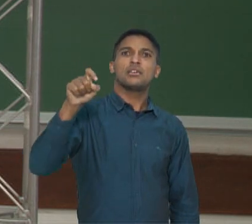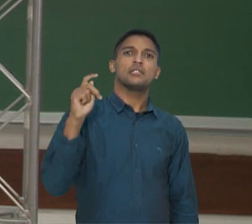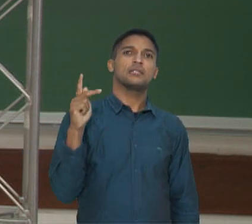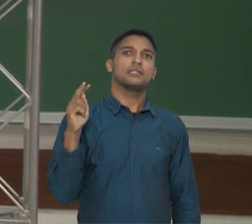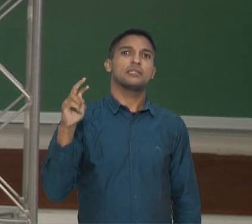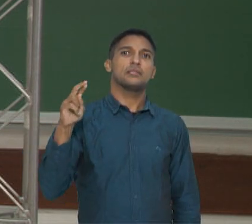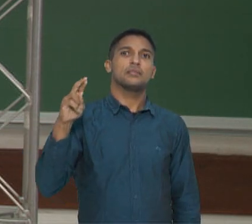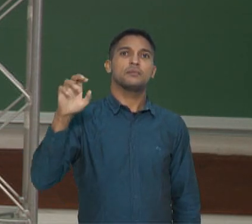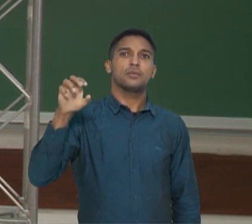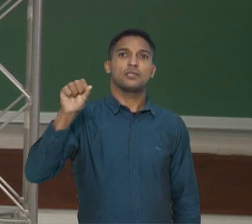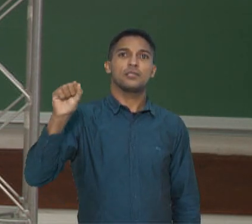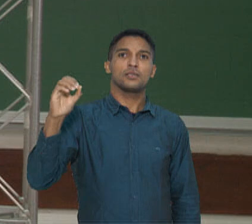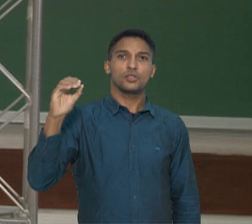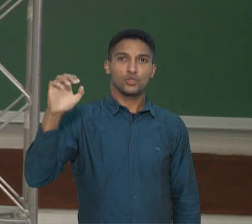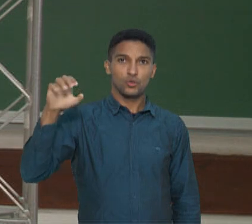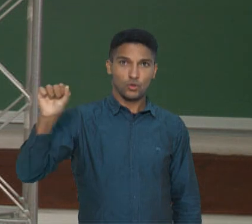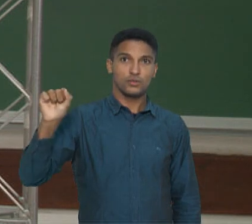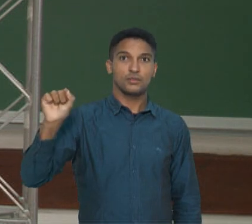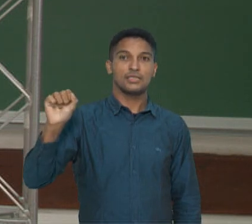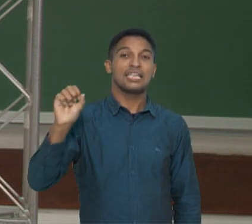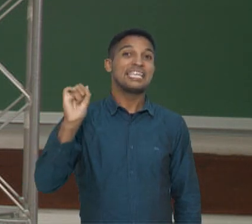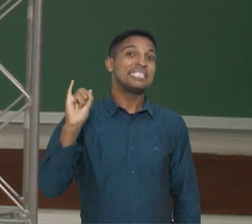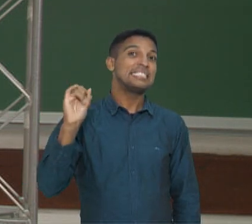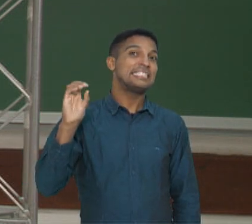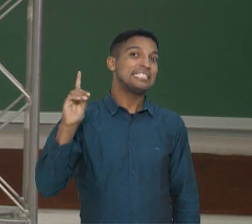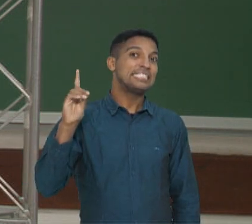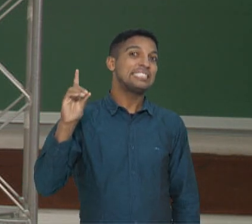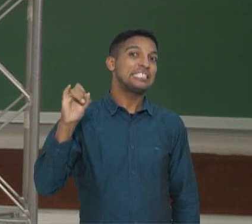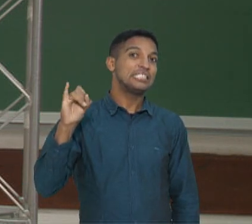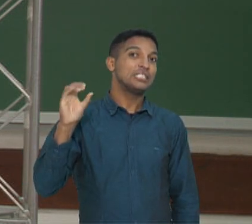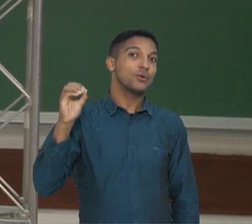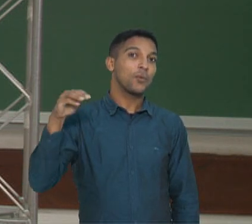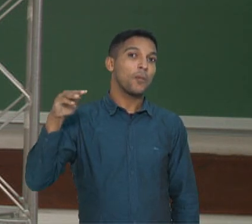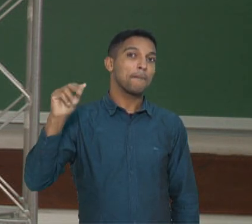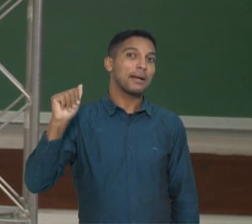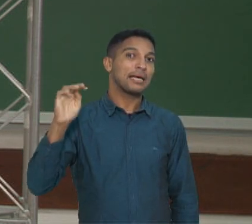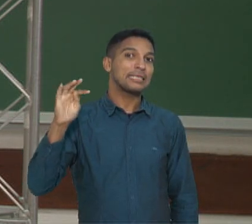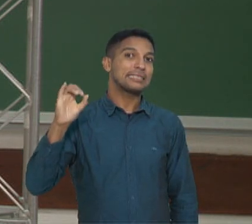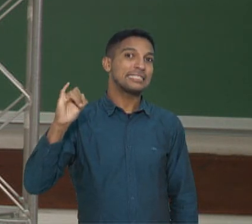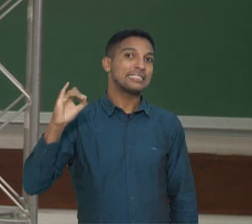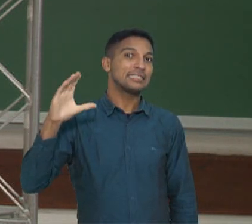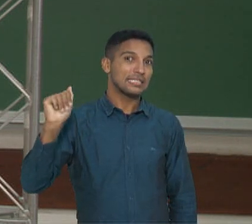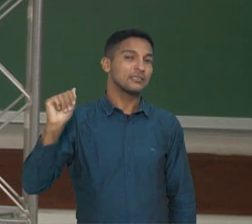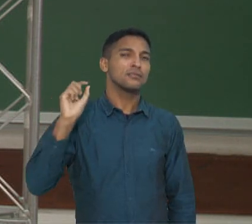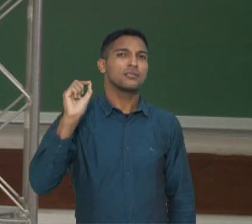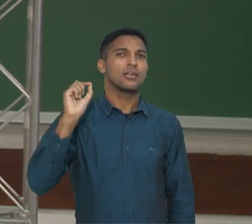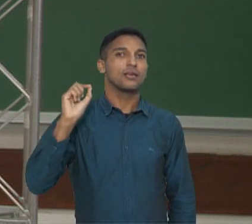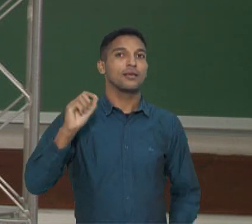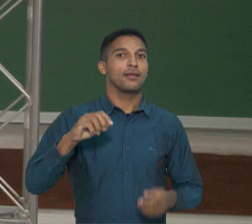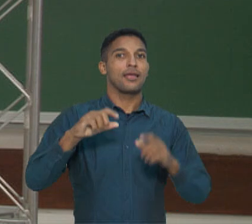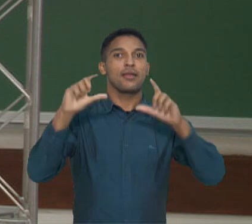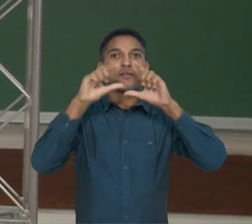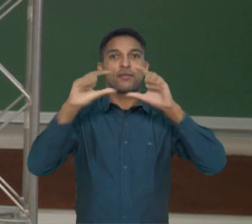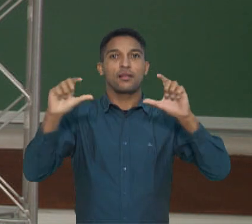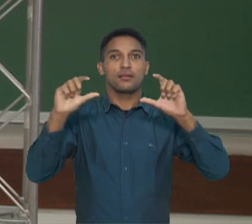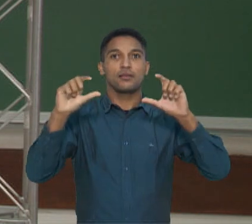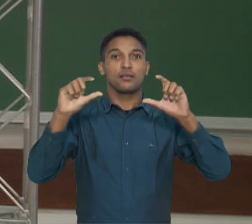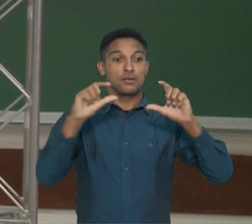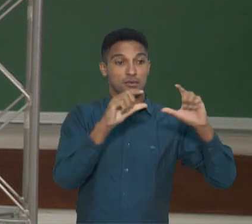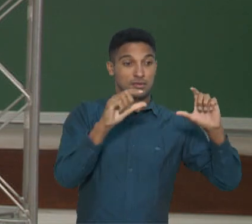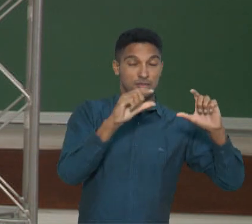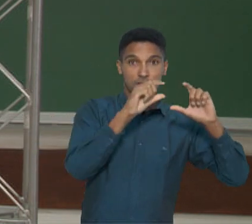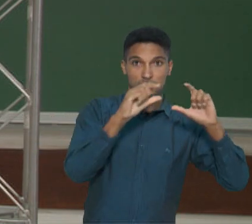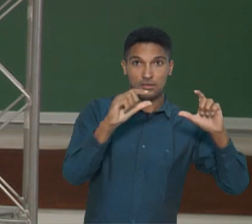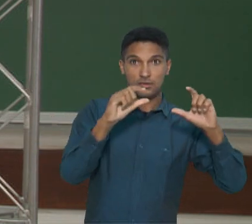por palavra, porque a língua nos dá algumas surpresas, né? E algumas expressões não são totalmente